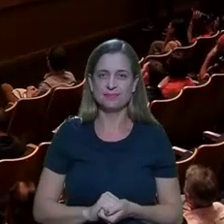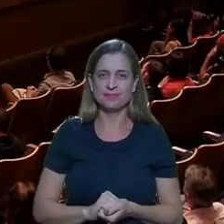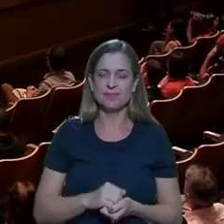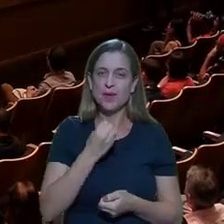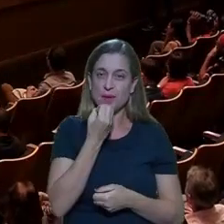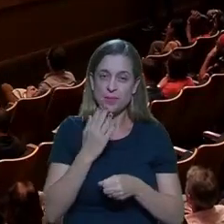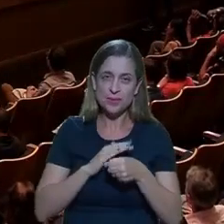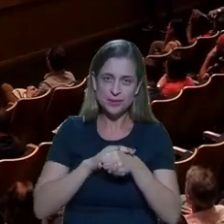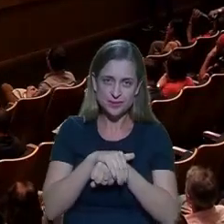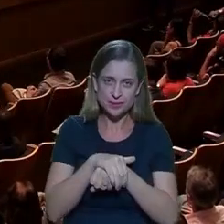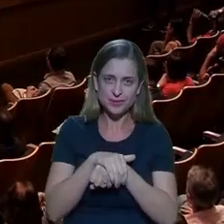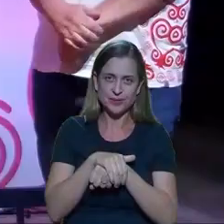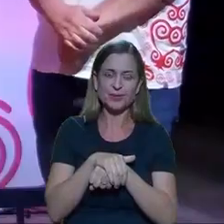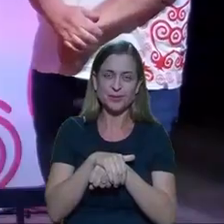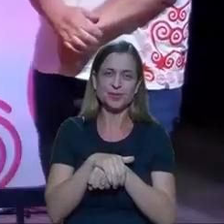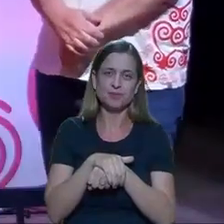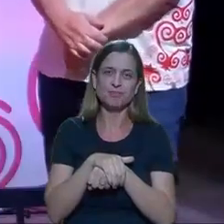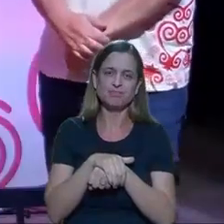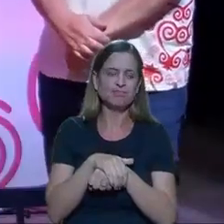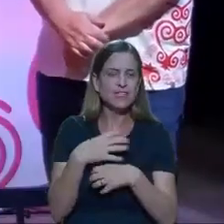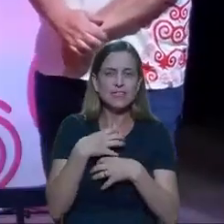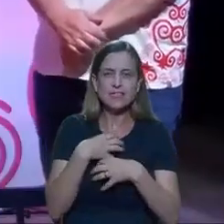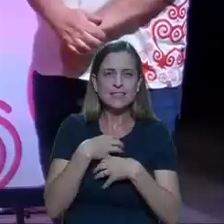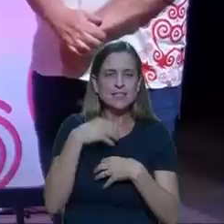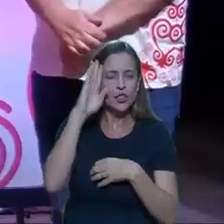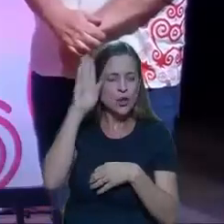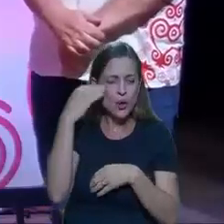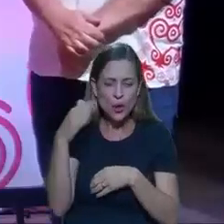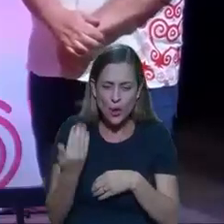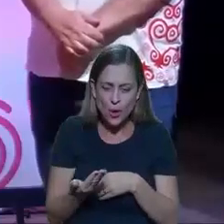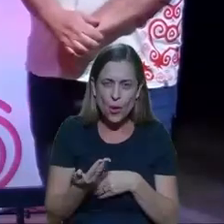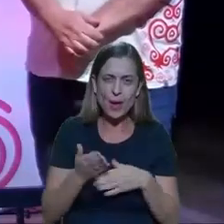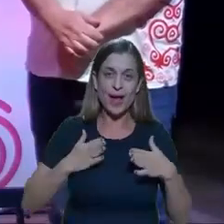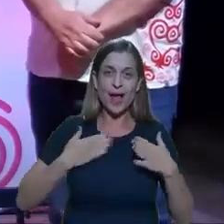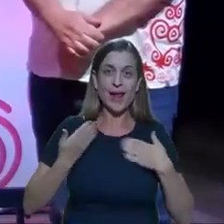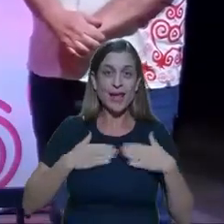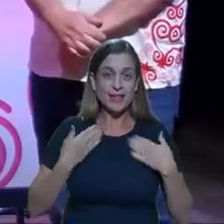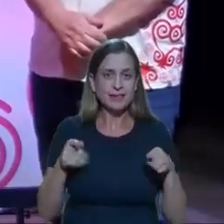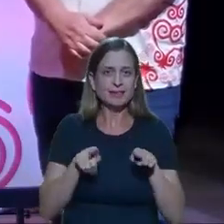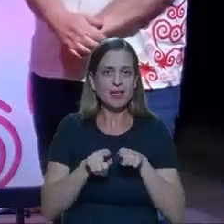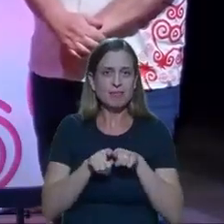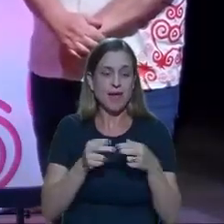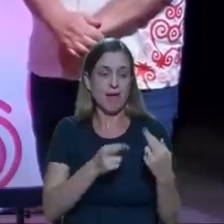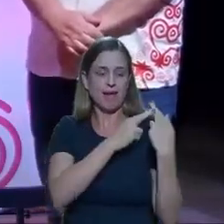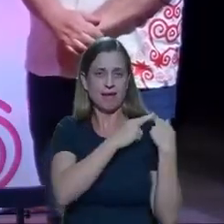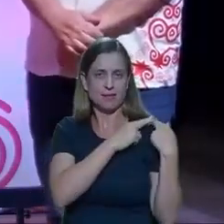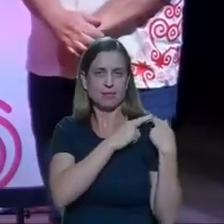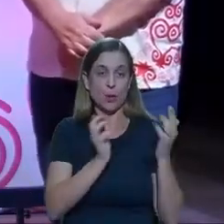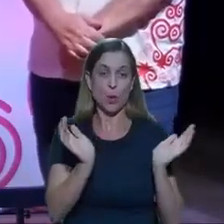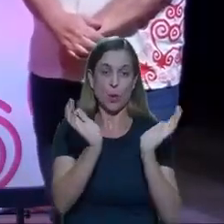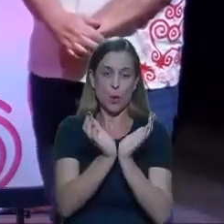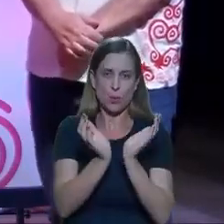Boa noite. Além de uma grande honra, de uma grande alegria, é uma imensa responsabilidade compor esse